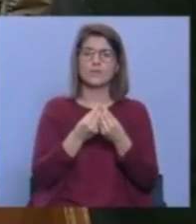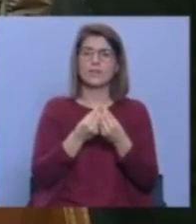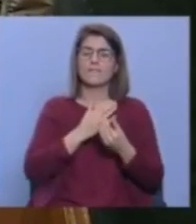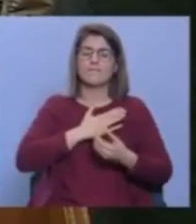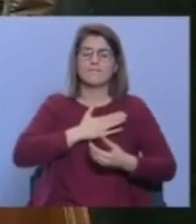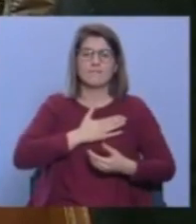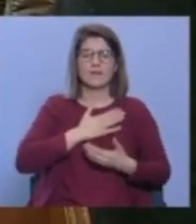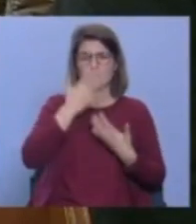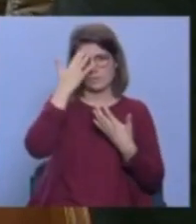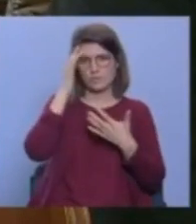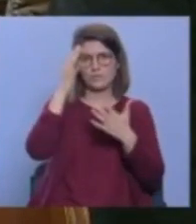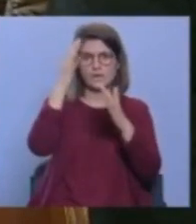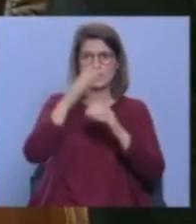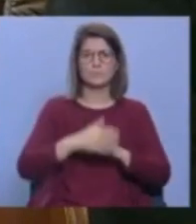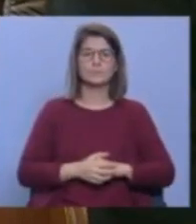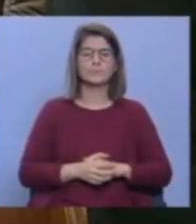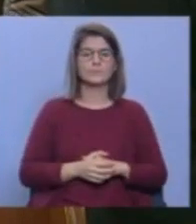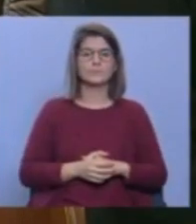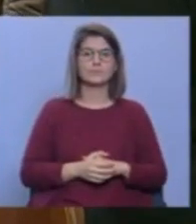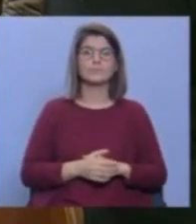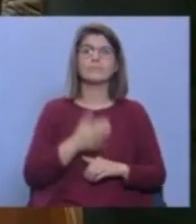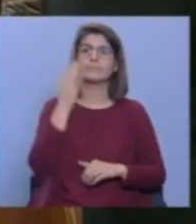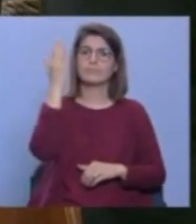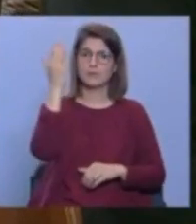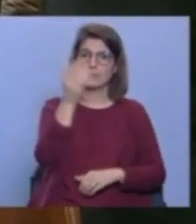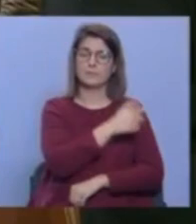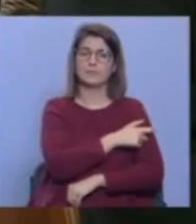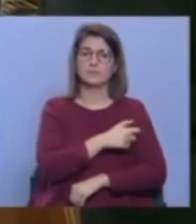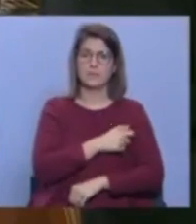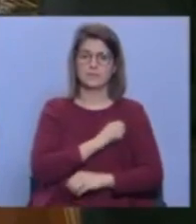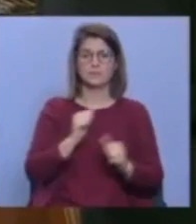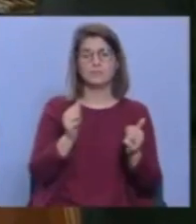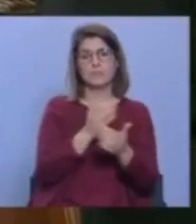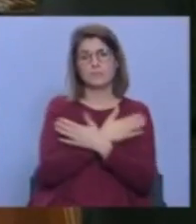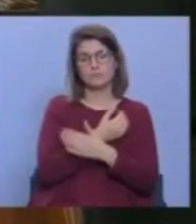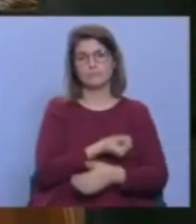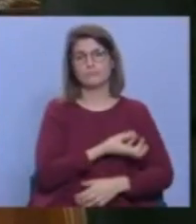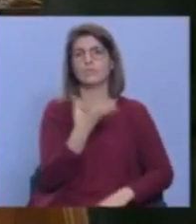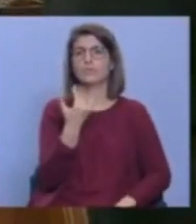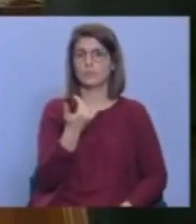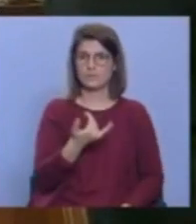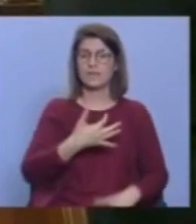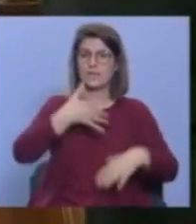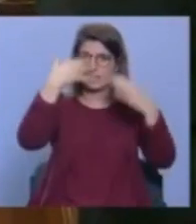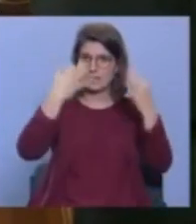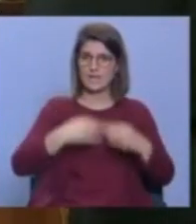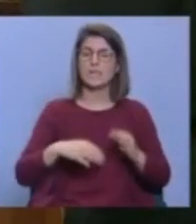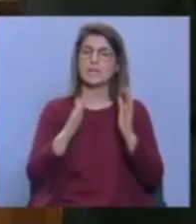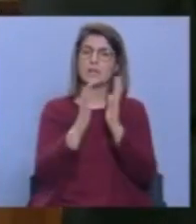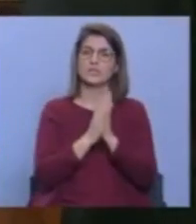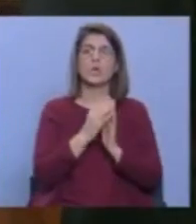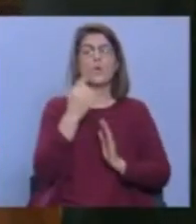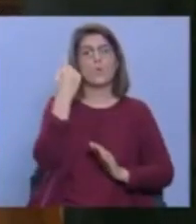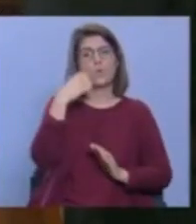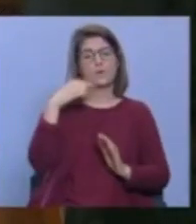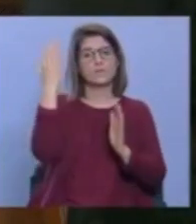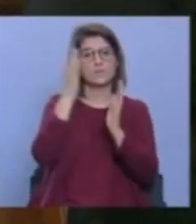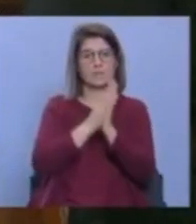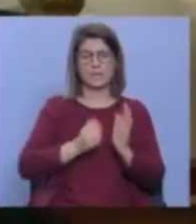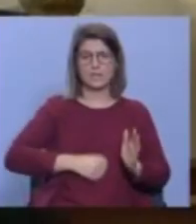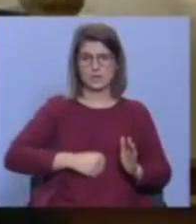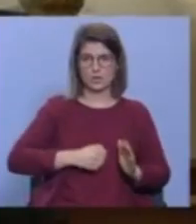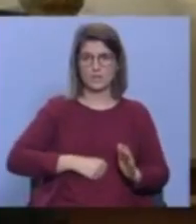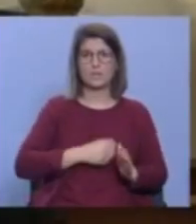é adorado e glorificado. Ele falou pelos profetas, creio na Igreja Una, Santa, Católica e